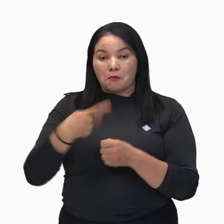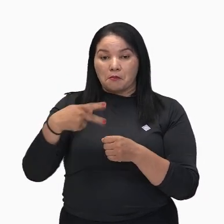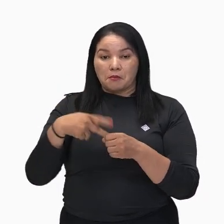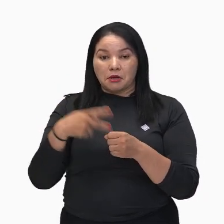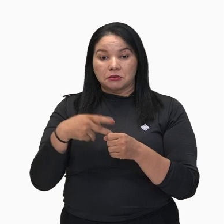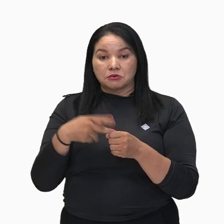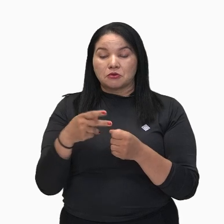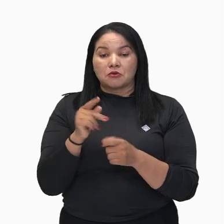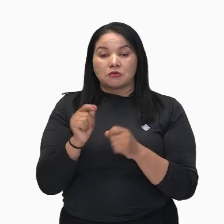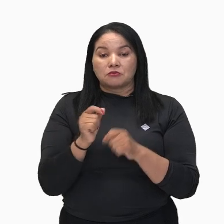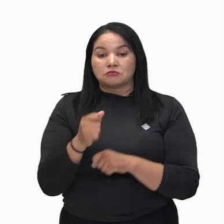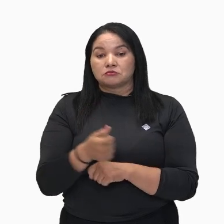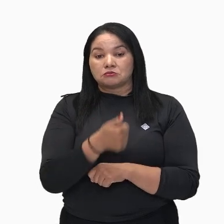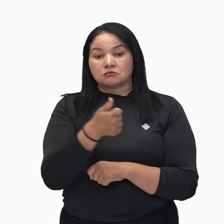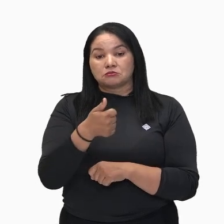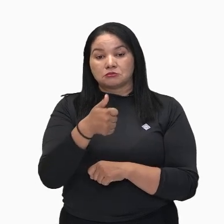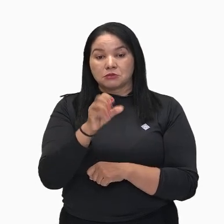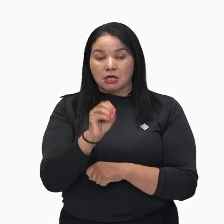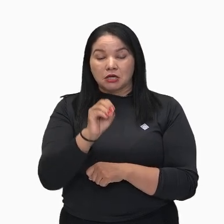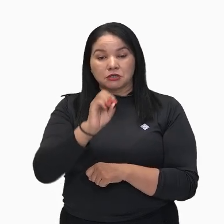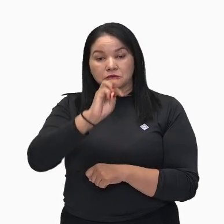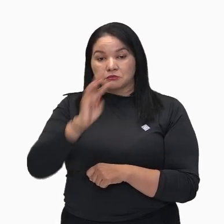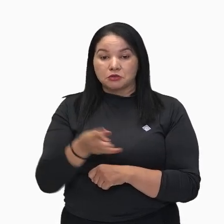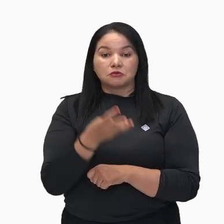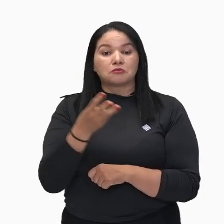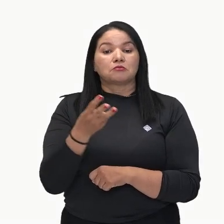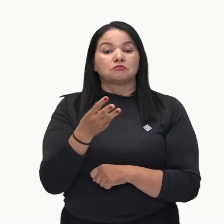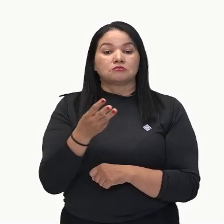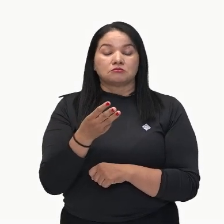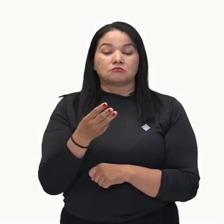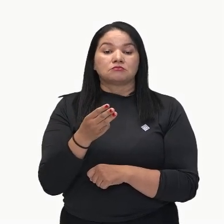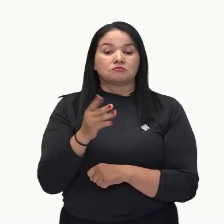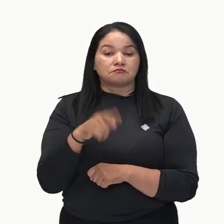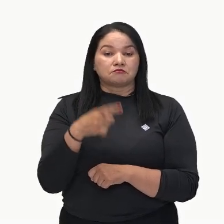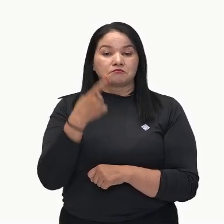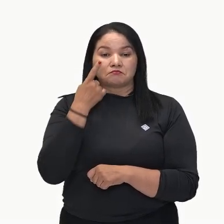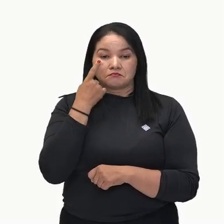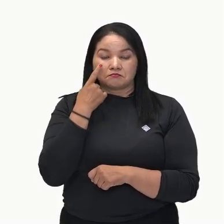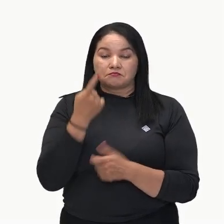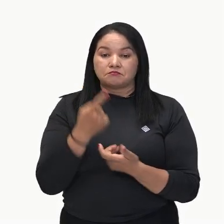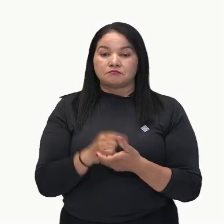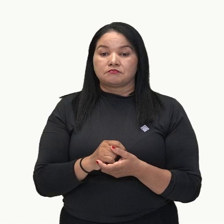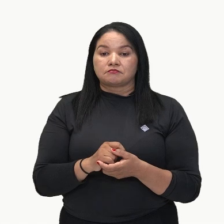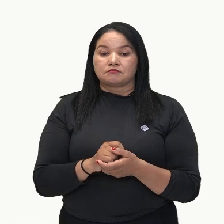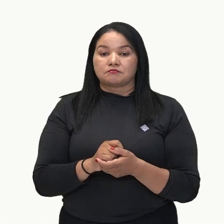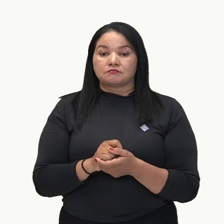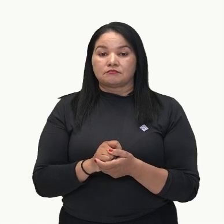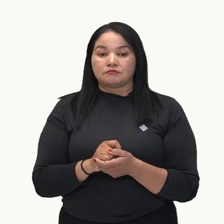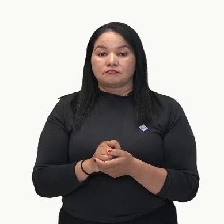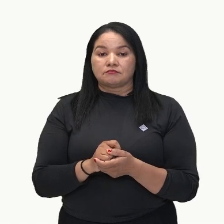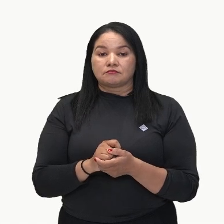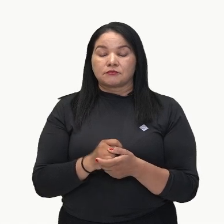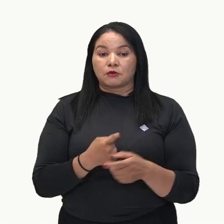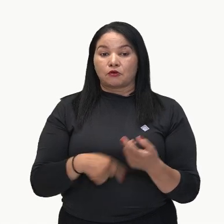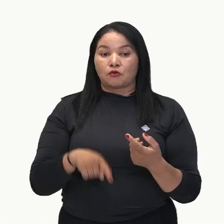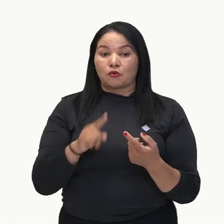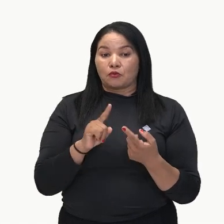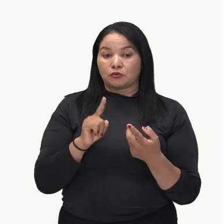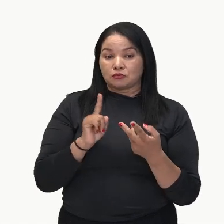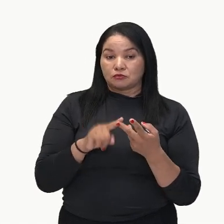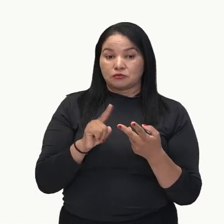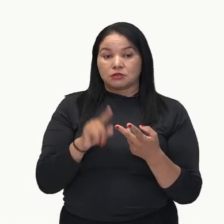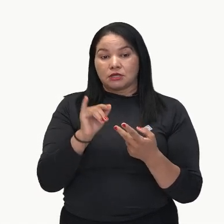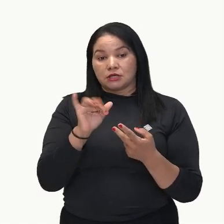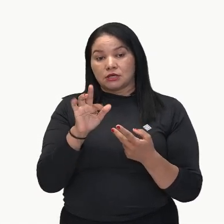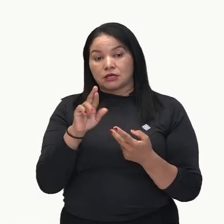barril, 10 milhões, né? Então, a gente observa a parte do Iraque, né, que já vai ser